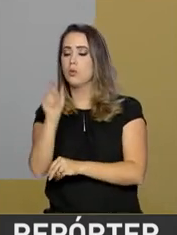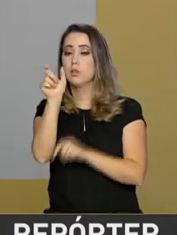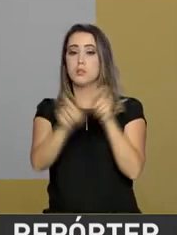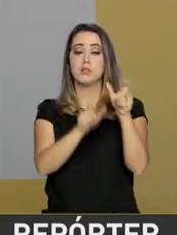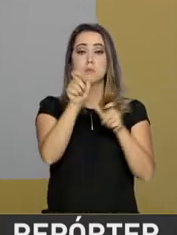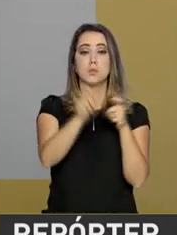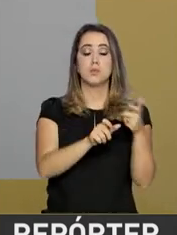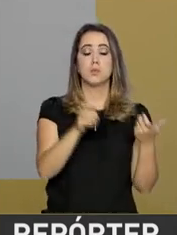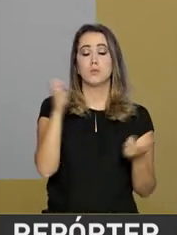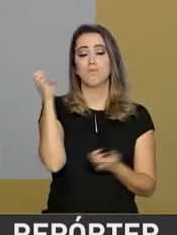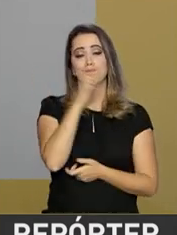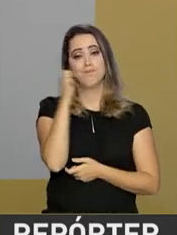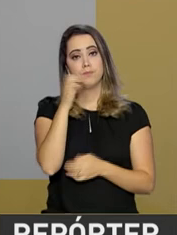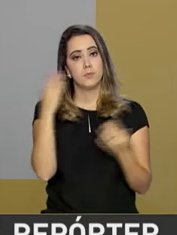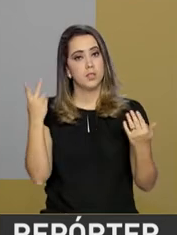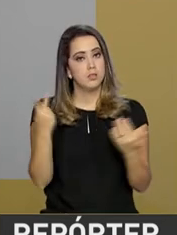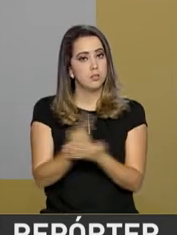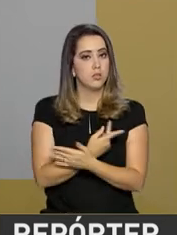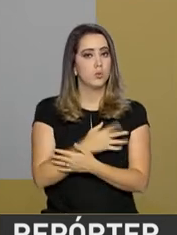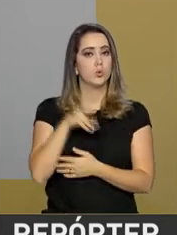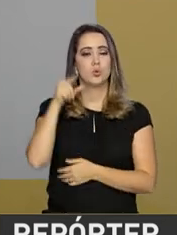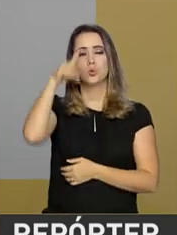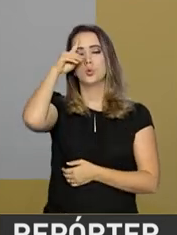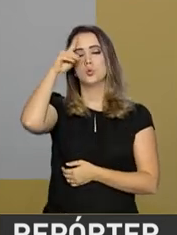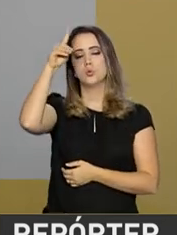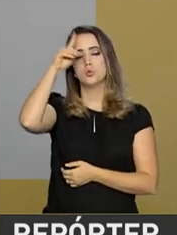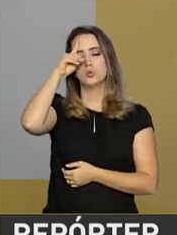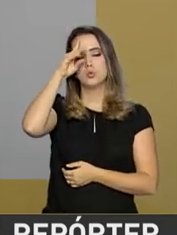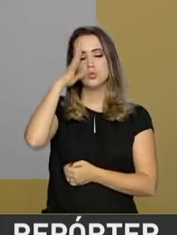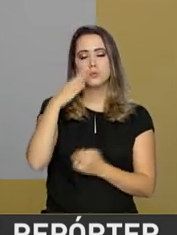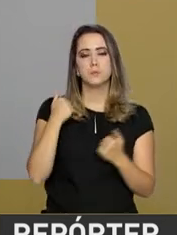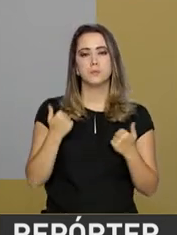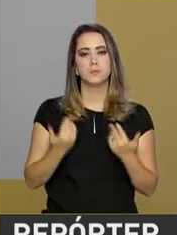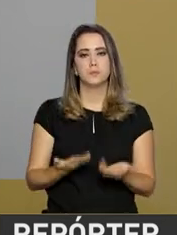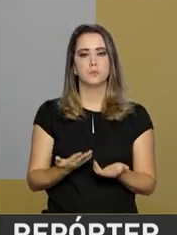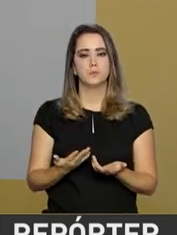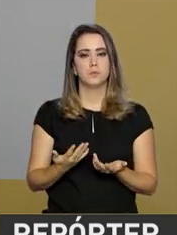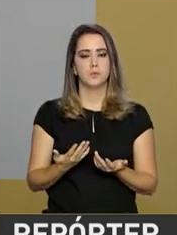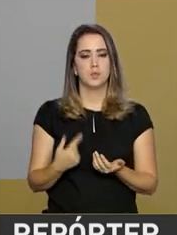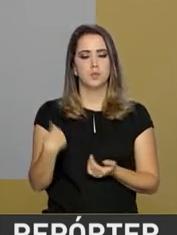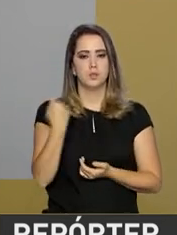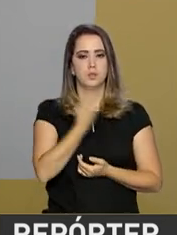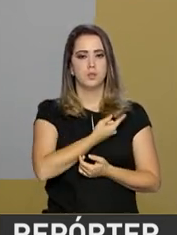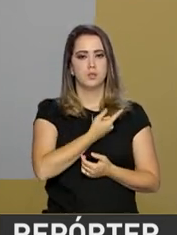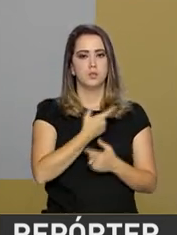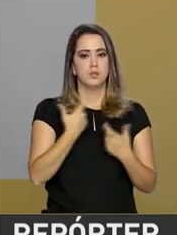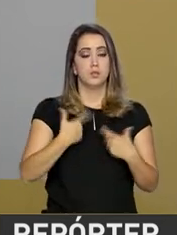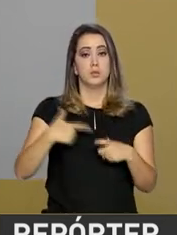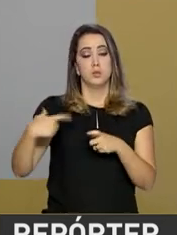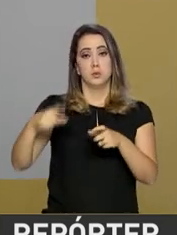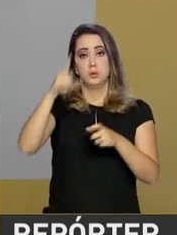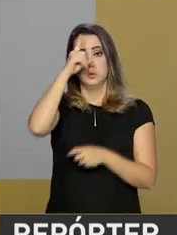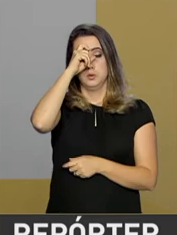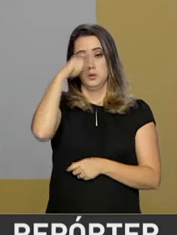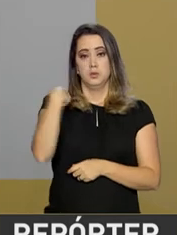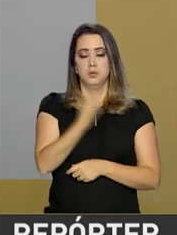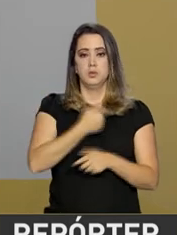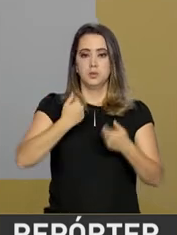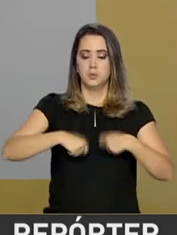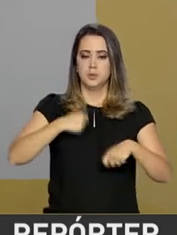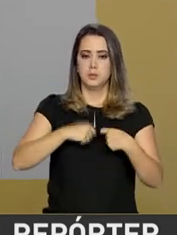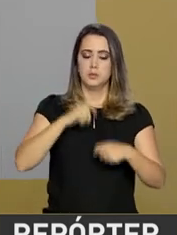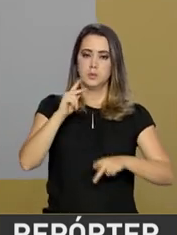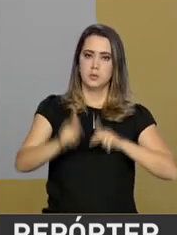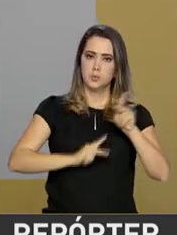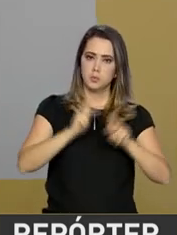emergências que acontecem, evidentemente, todos os dias na nossa rede hospitalar. Nós precisamos que a